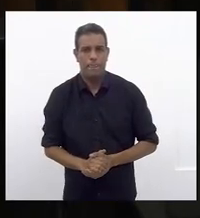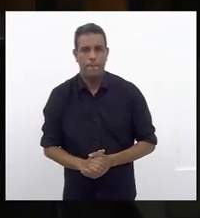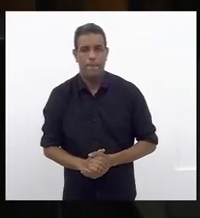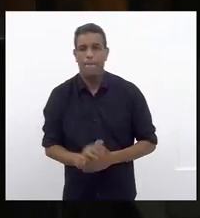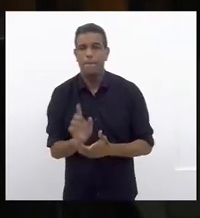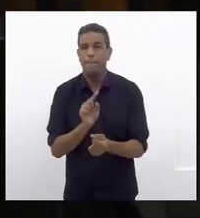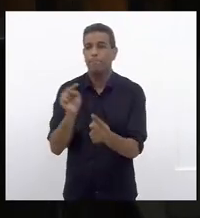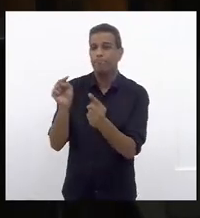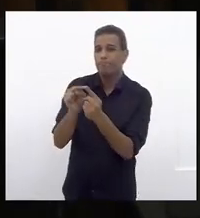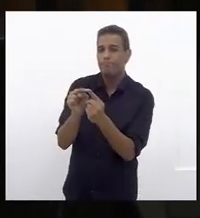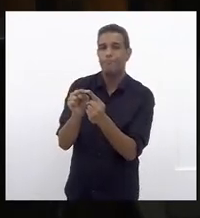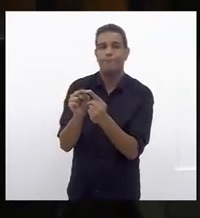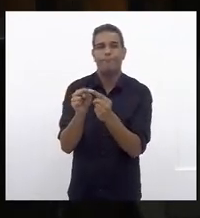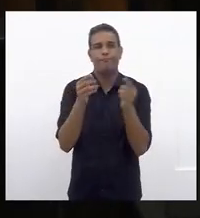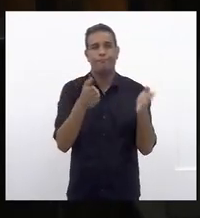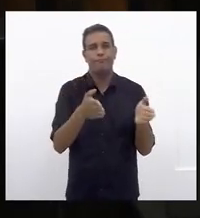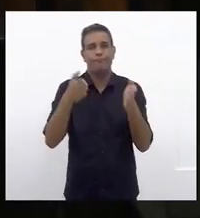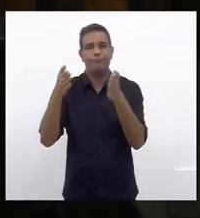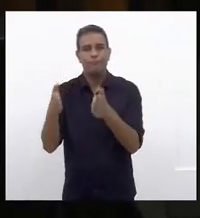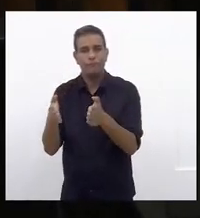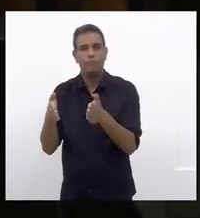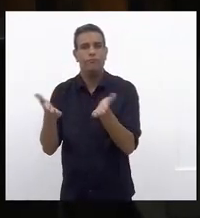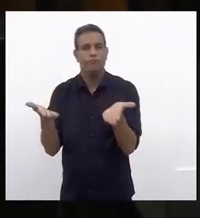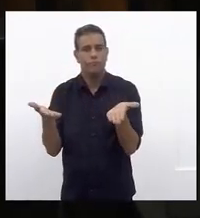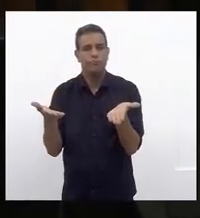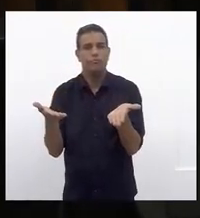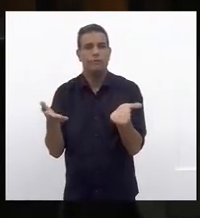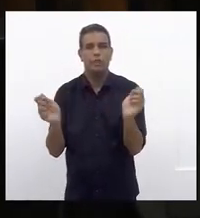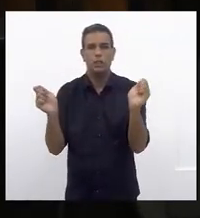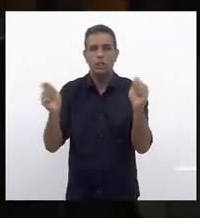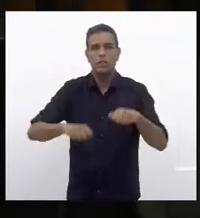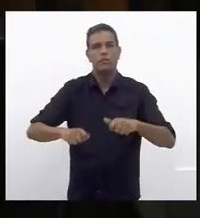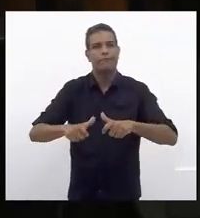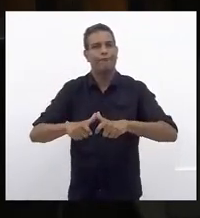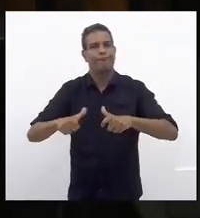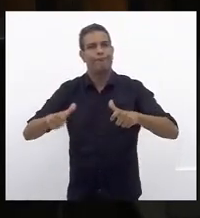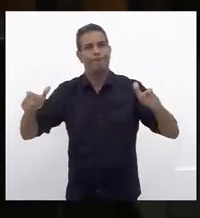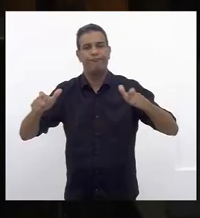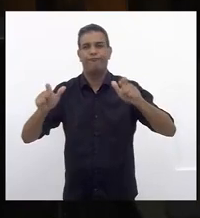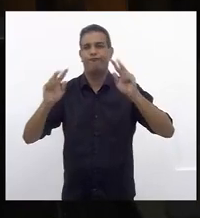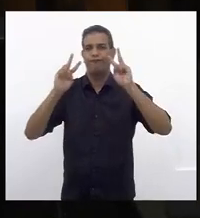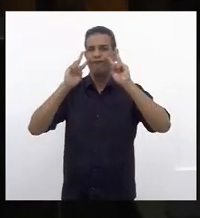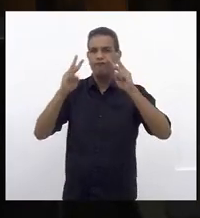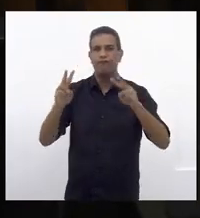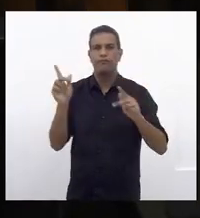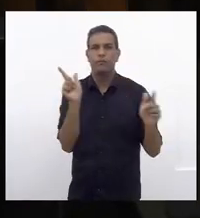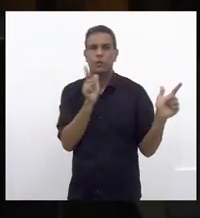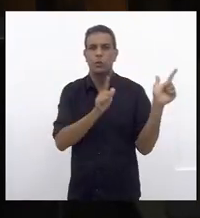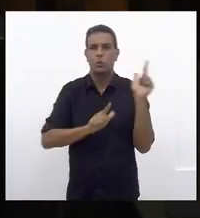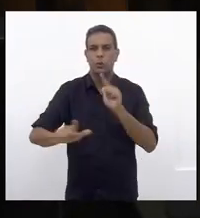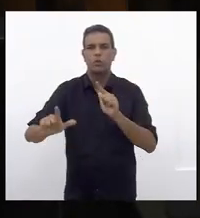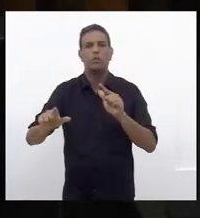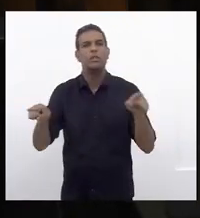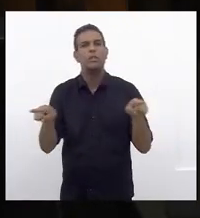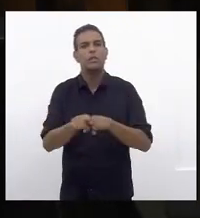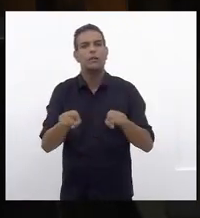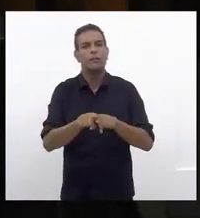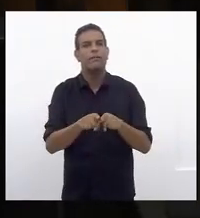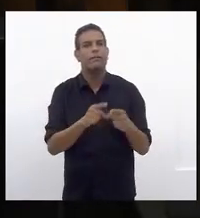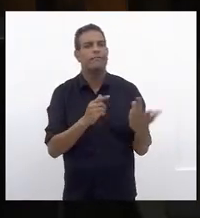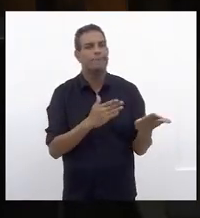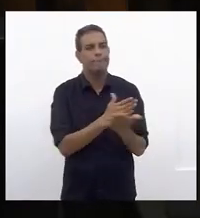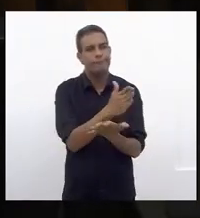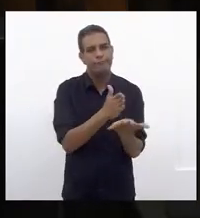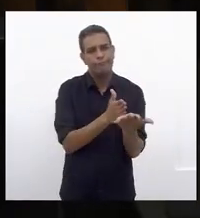Porque, do lado dos louros e do volume de recursos recebidos, tem essa